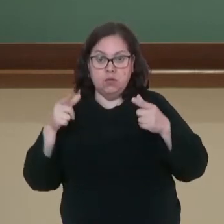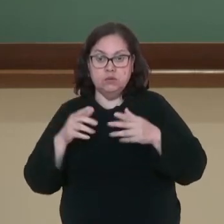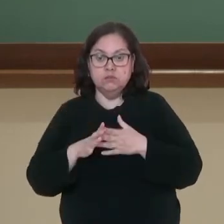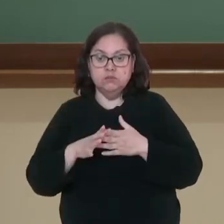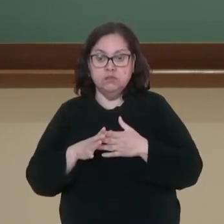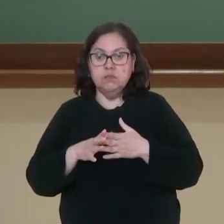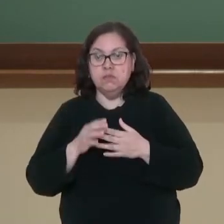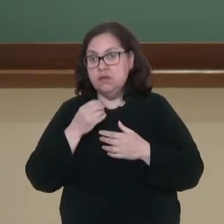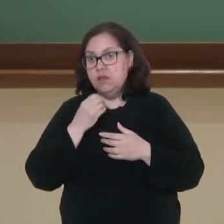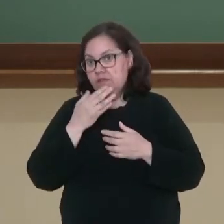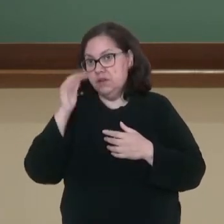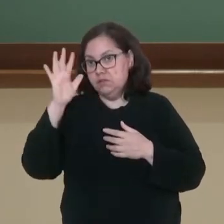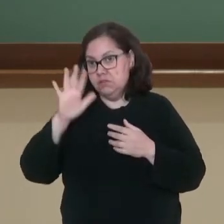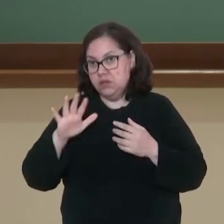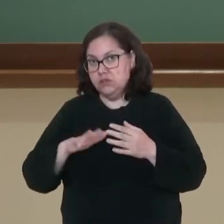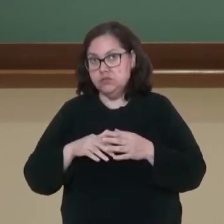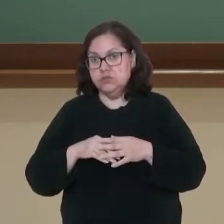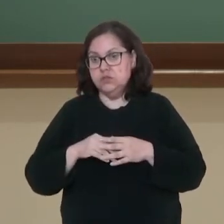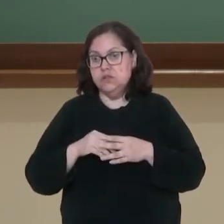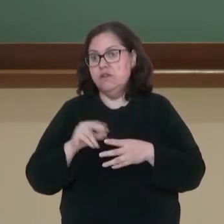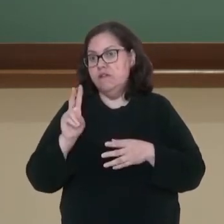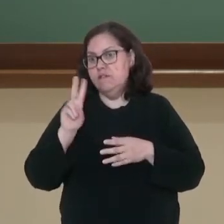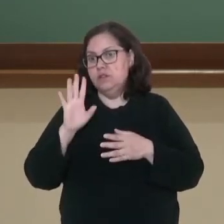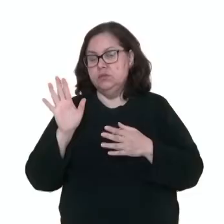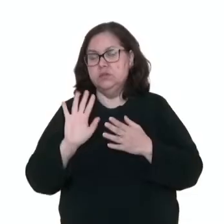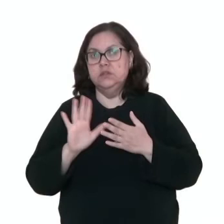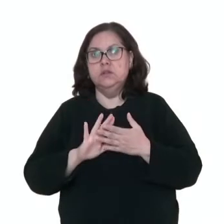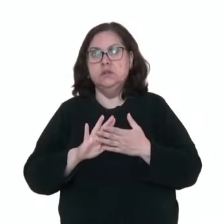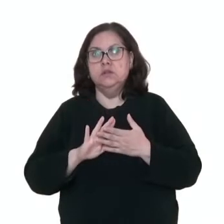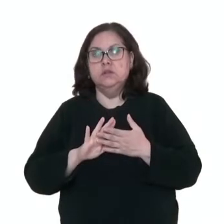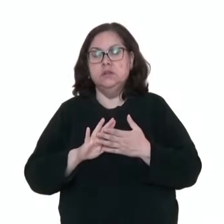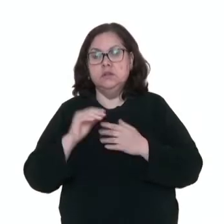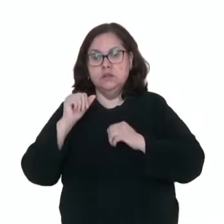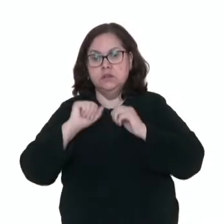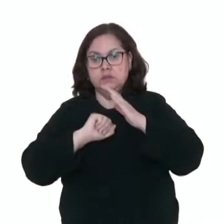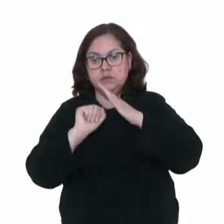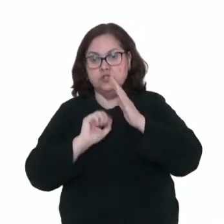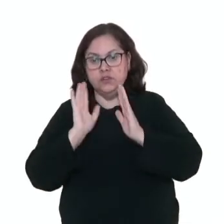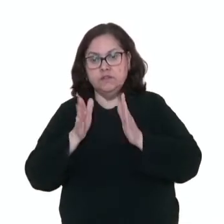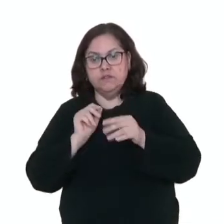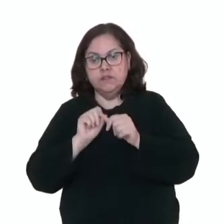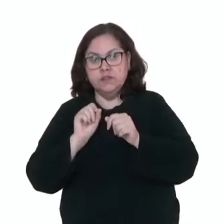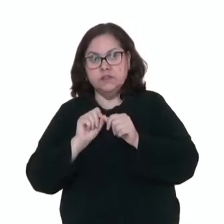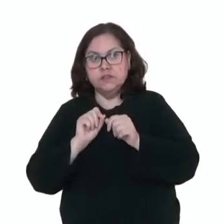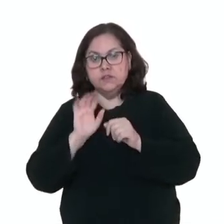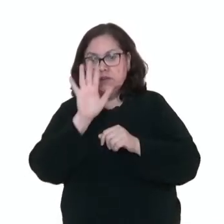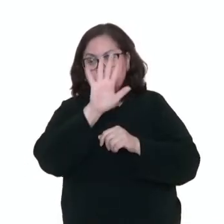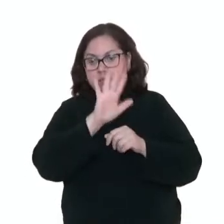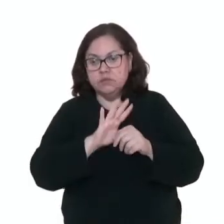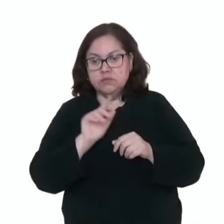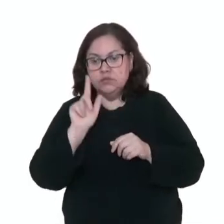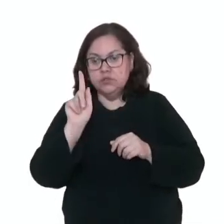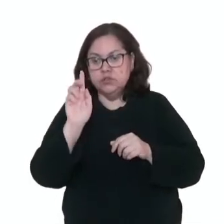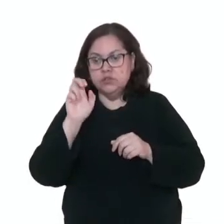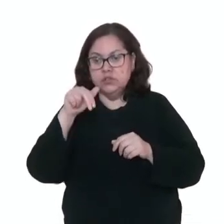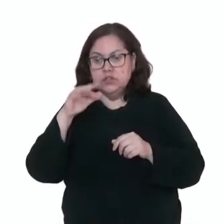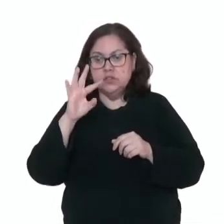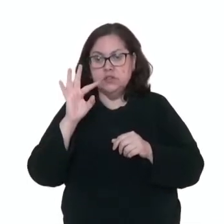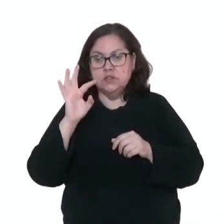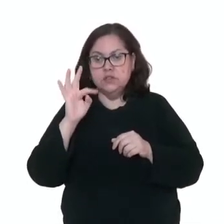vezes vai barateando. Então não vamos nem falar de preço aqui. Então algumas empresas já fazem seu mapeamento genético, mas isso exige um